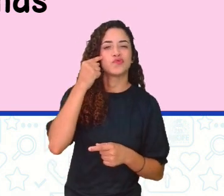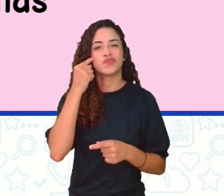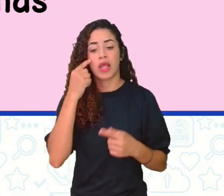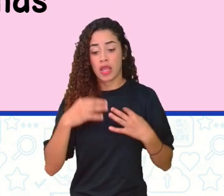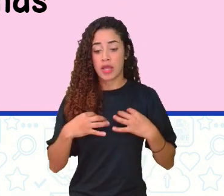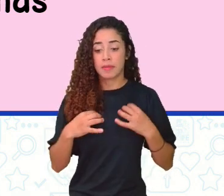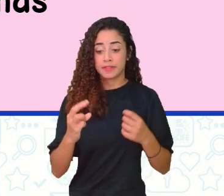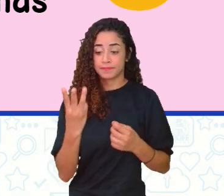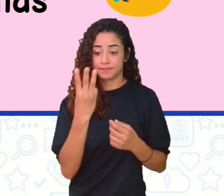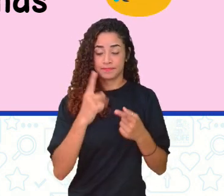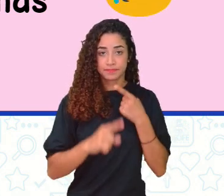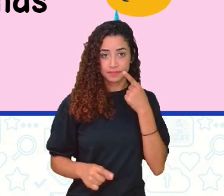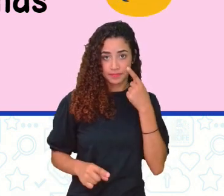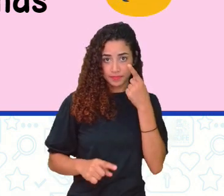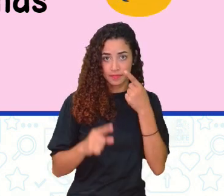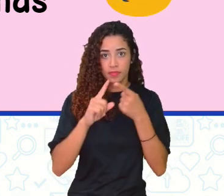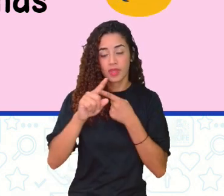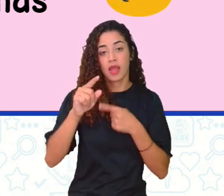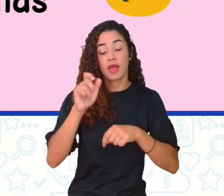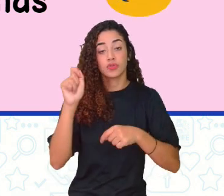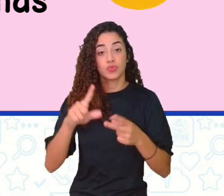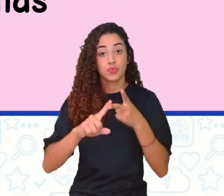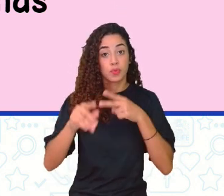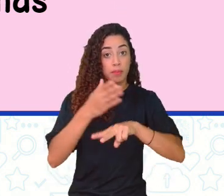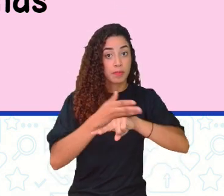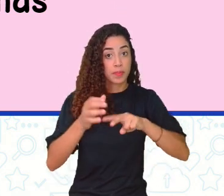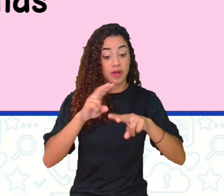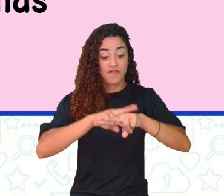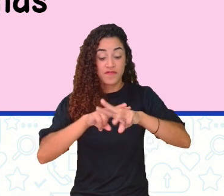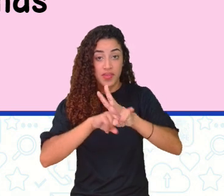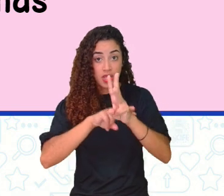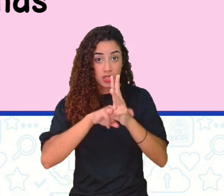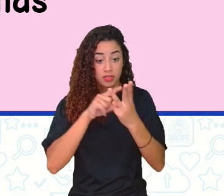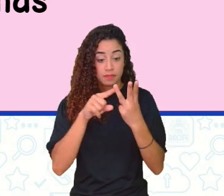camisas, a azul, a branca ou a verde.